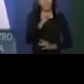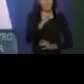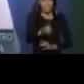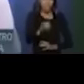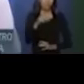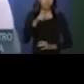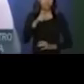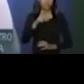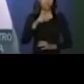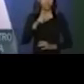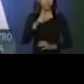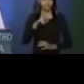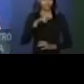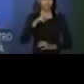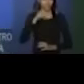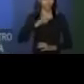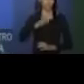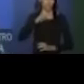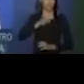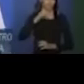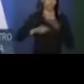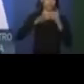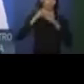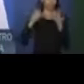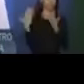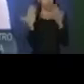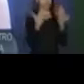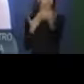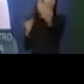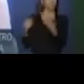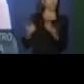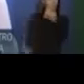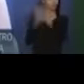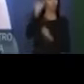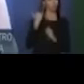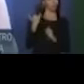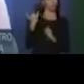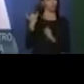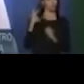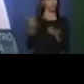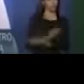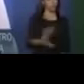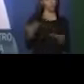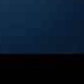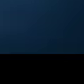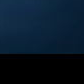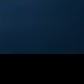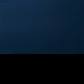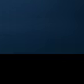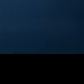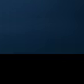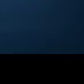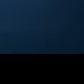ainda havia alguma dúvida sobre o golpe, a farsa e a traição em curso, não há mais.